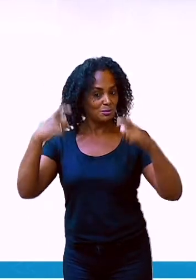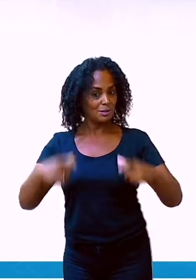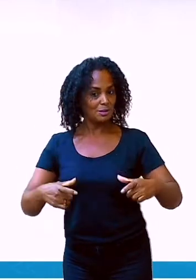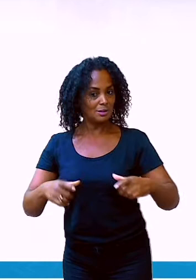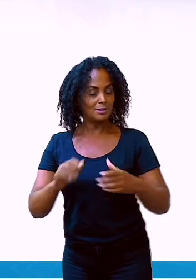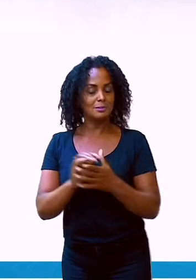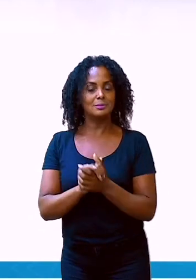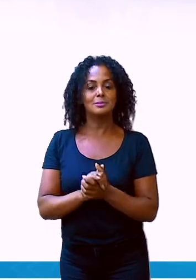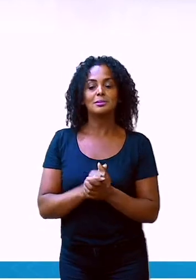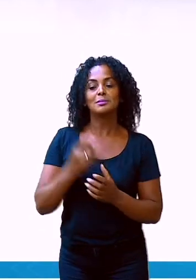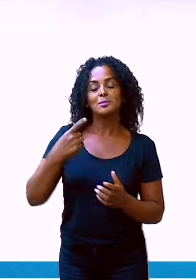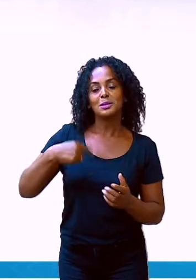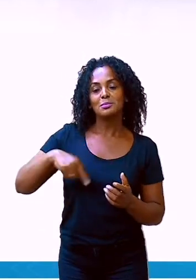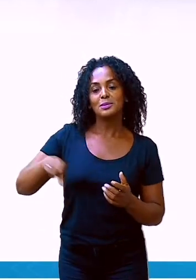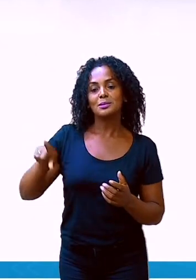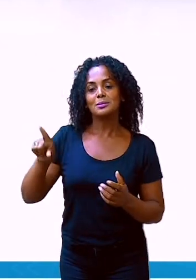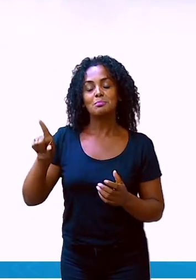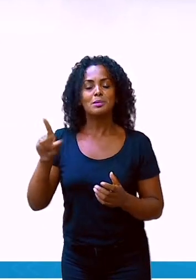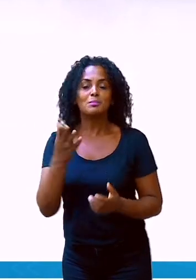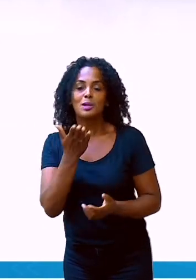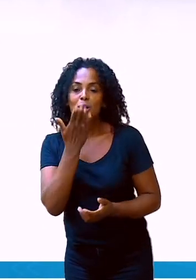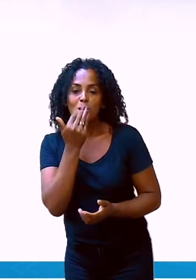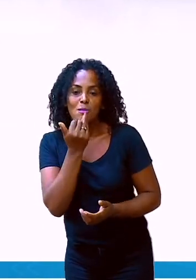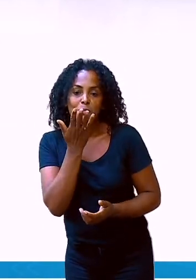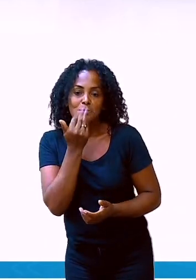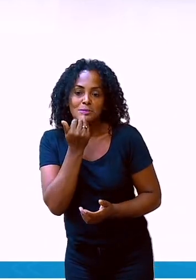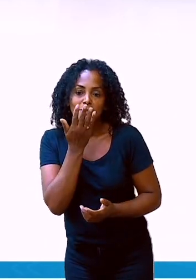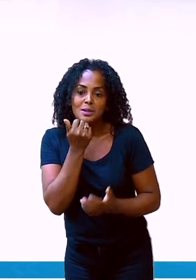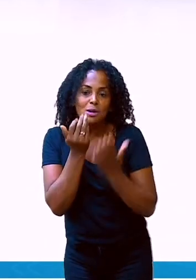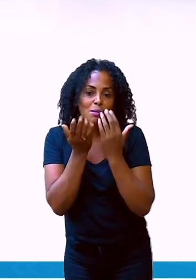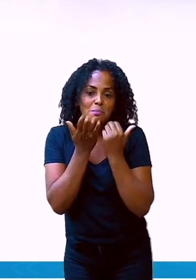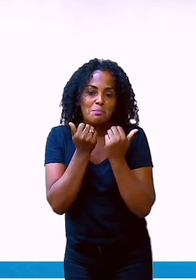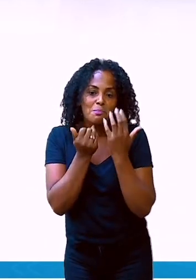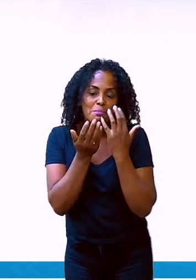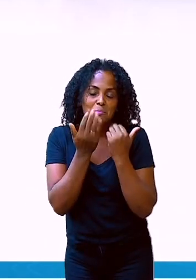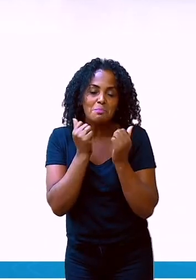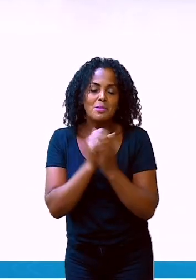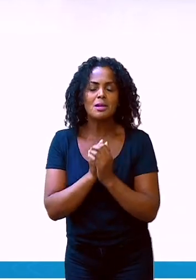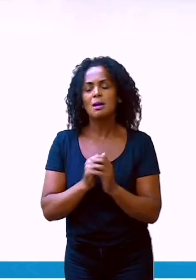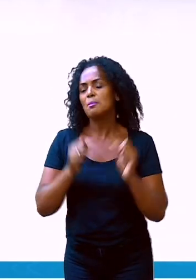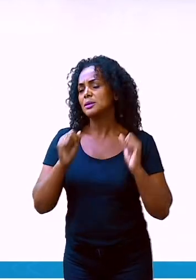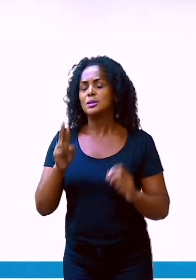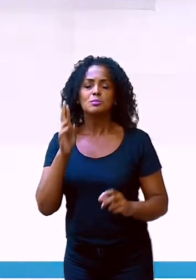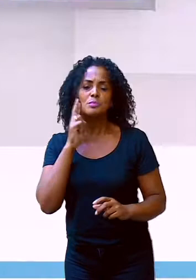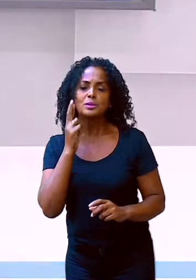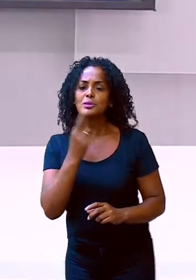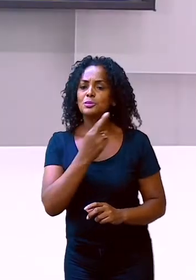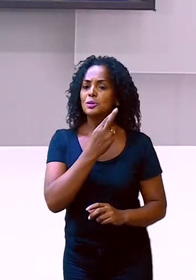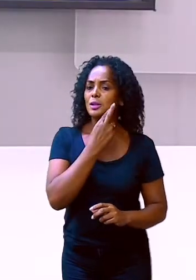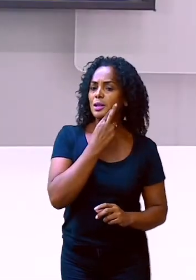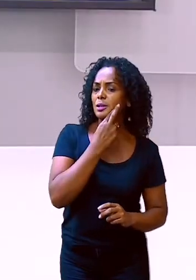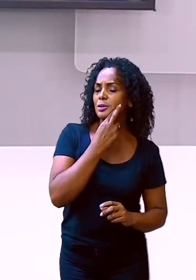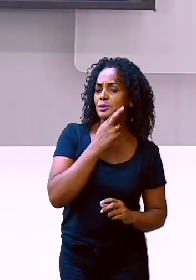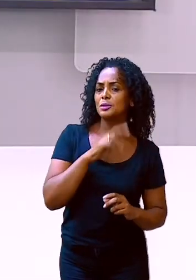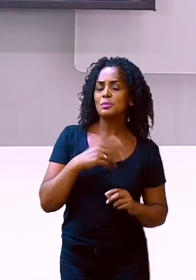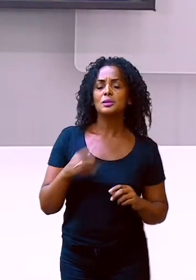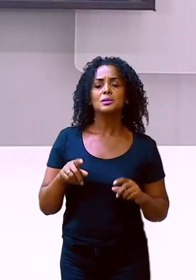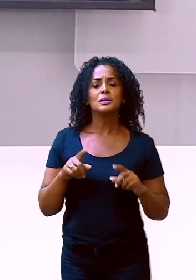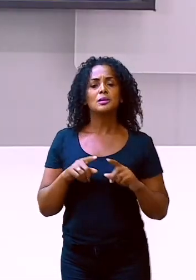nós podemos ir para nos alimentar, não é isso mesmo? Pode ser um restaurante, pode ser uma